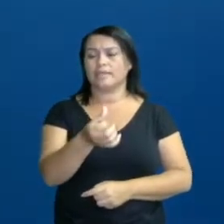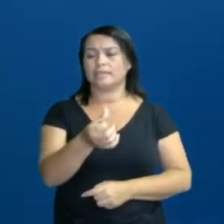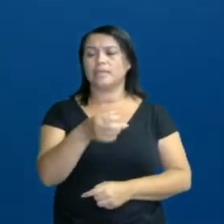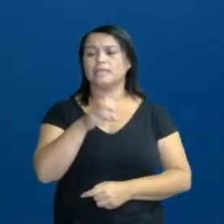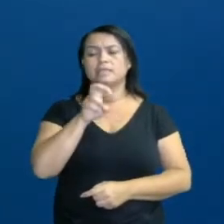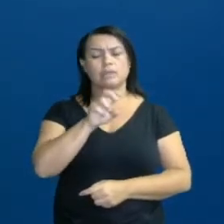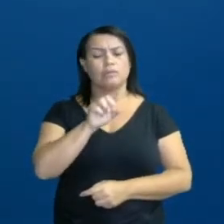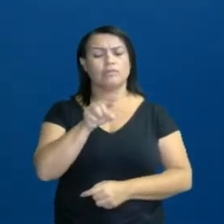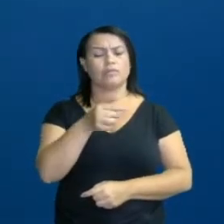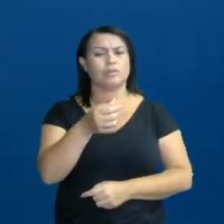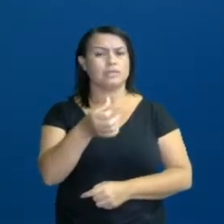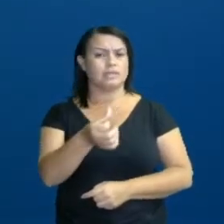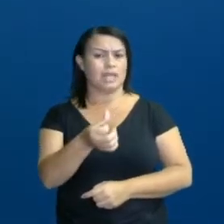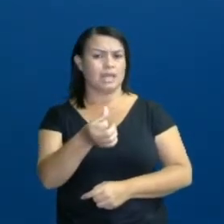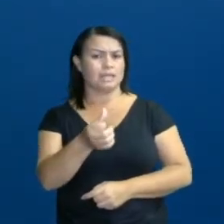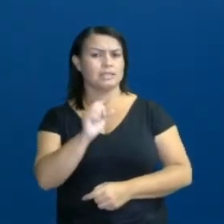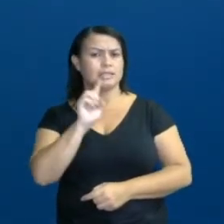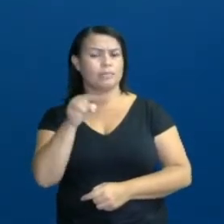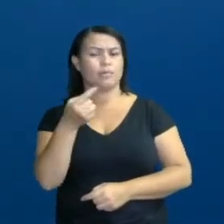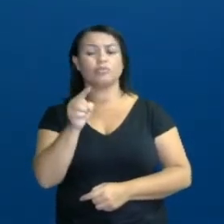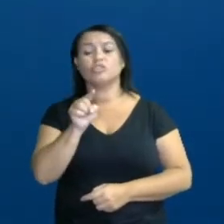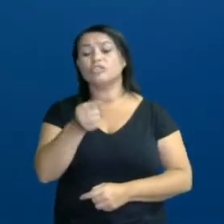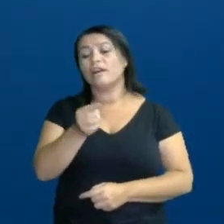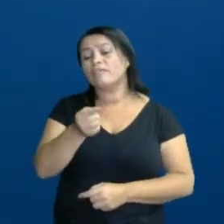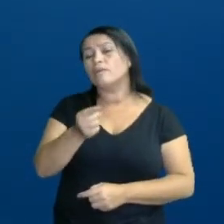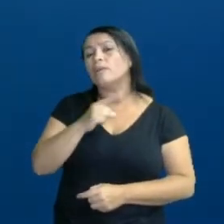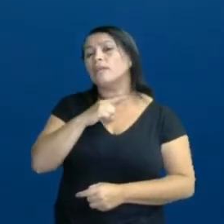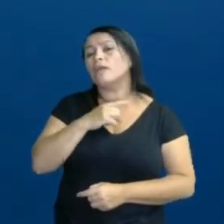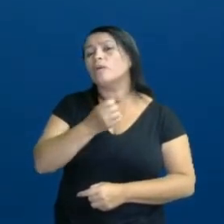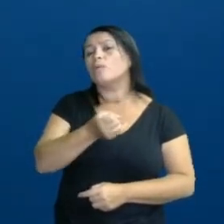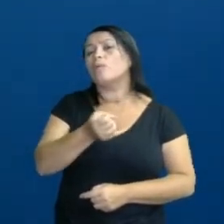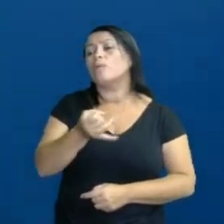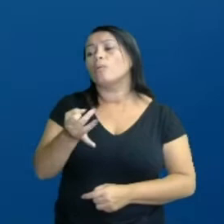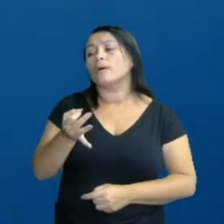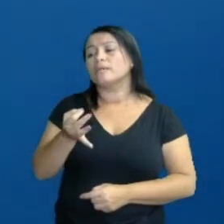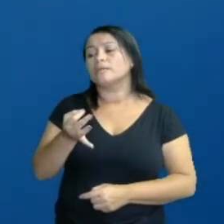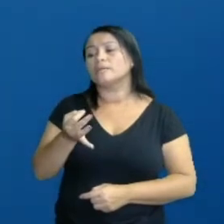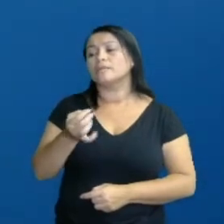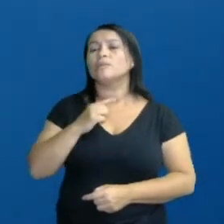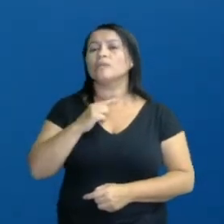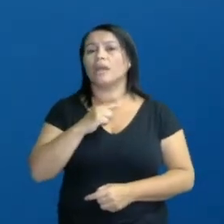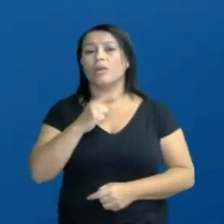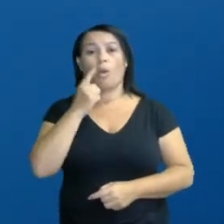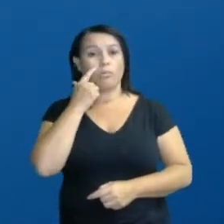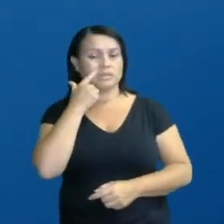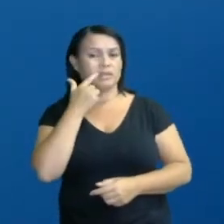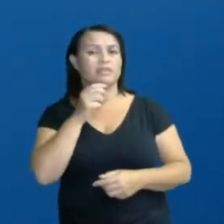meu 5,6, depois da vírgula, eu tenho quantas casas? Eu venho aqui, ó,